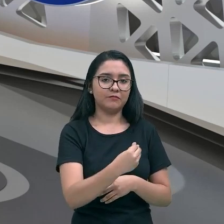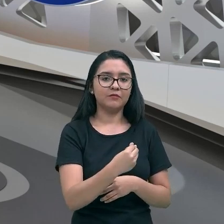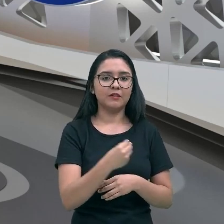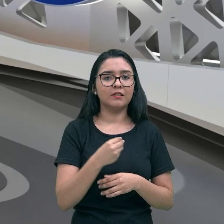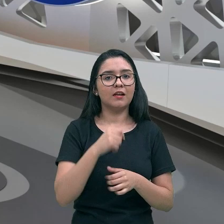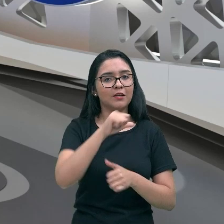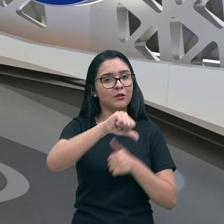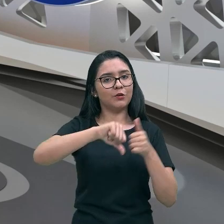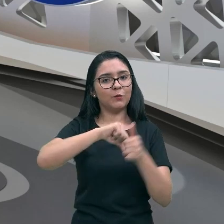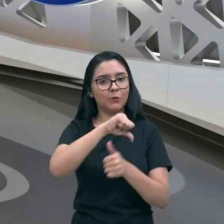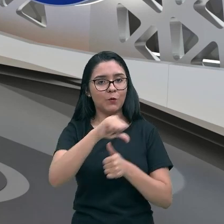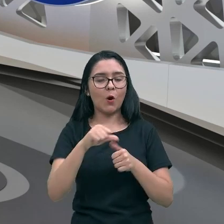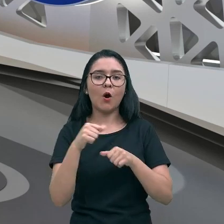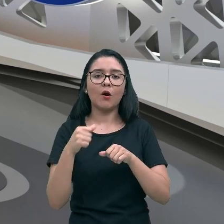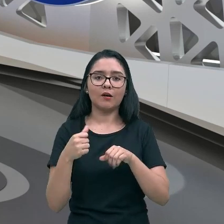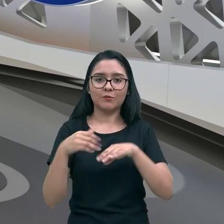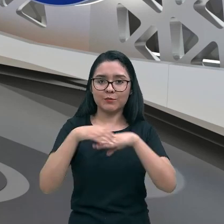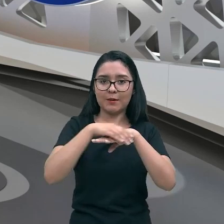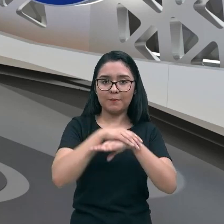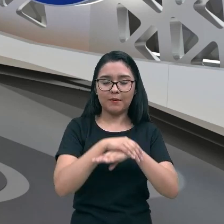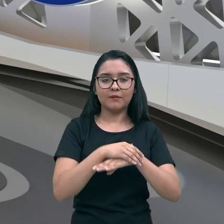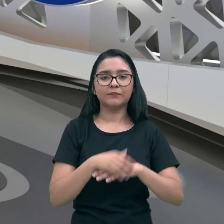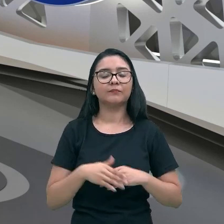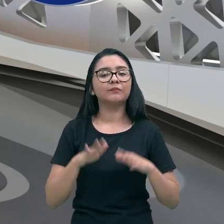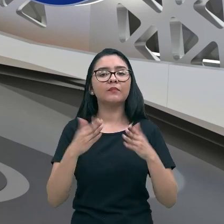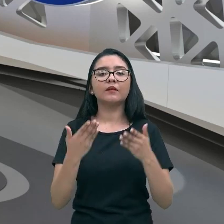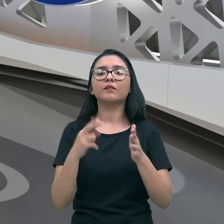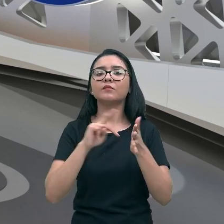pelo salto alto e assim por diante. São